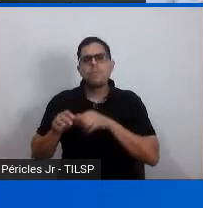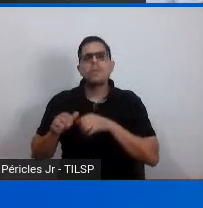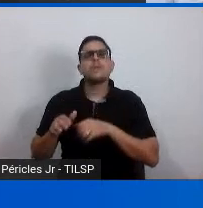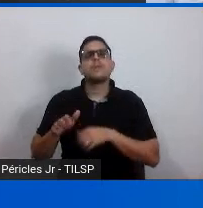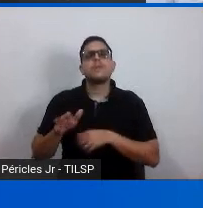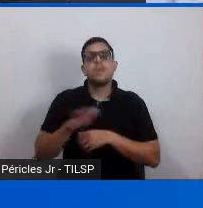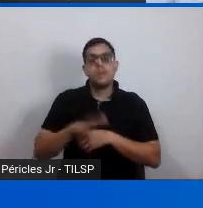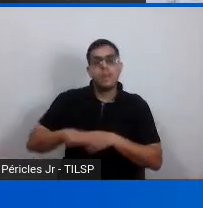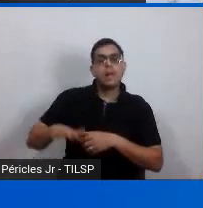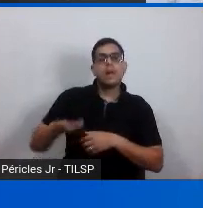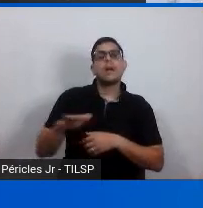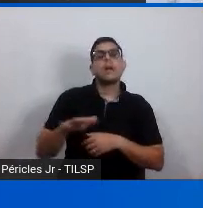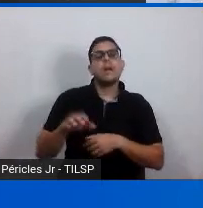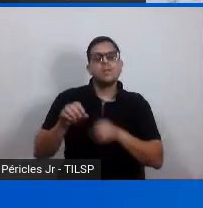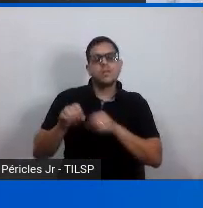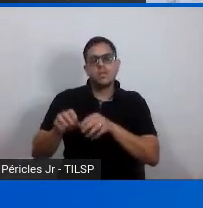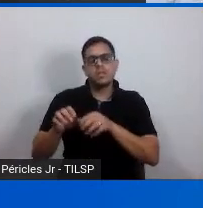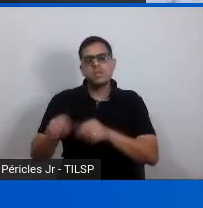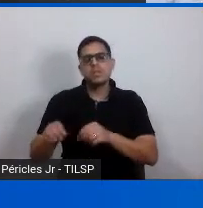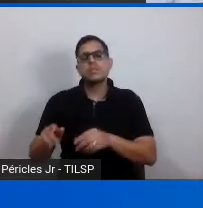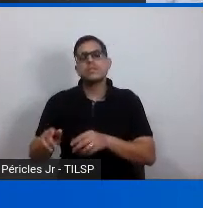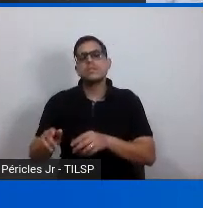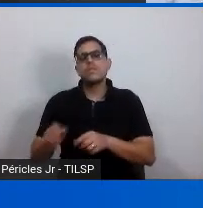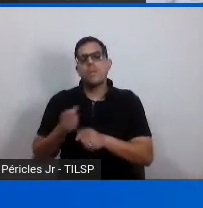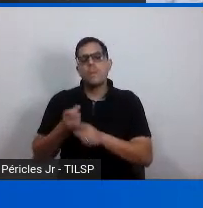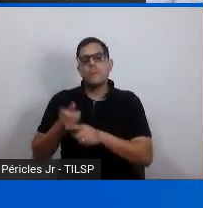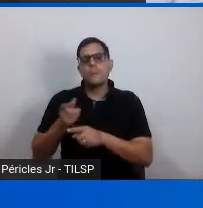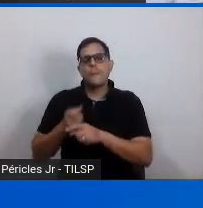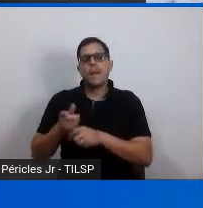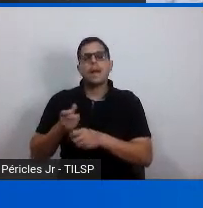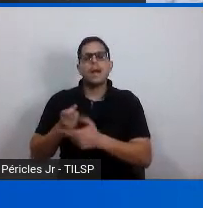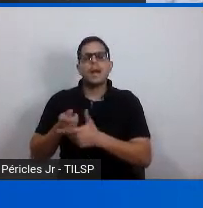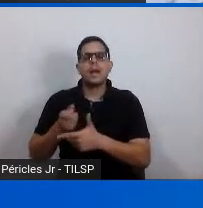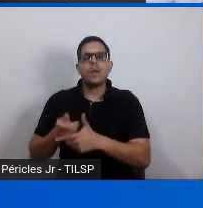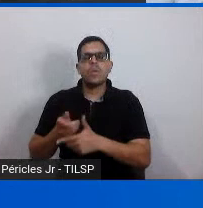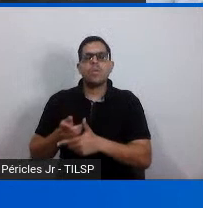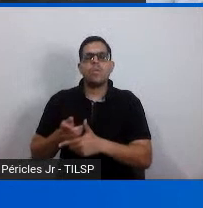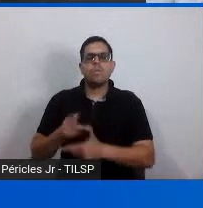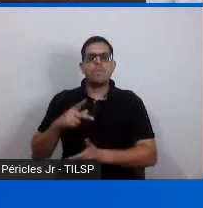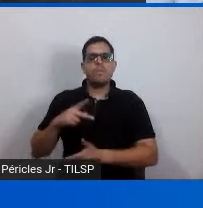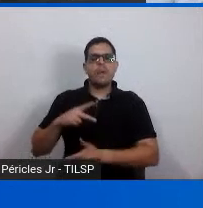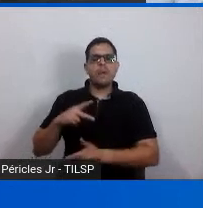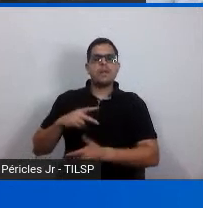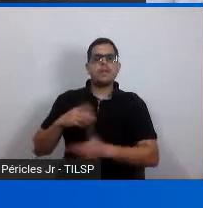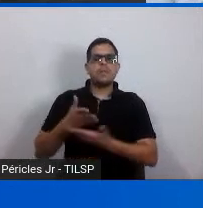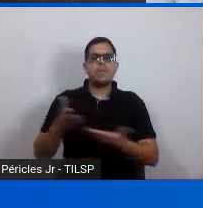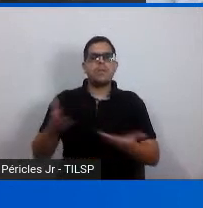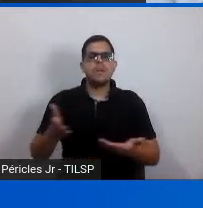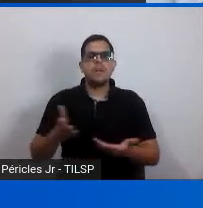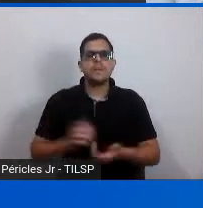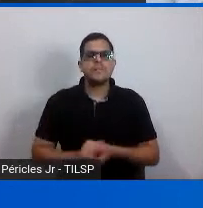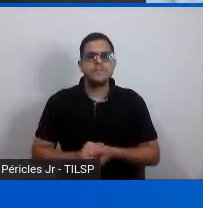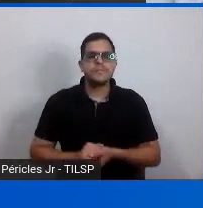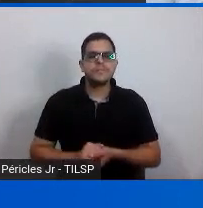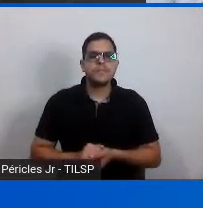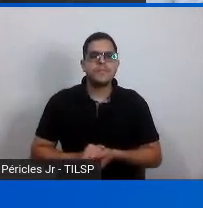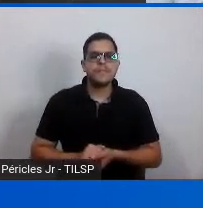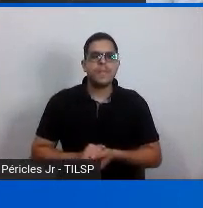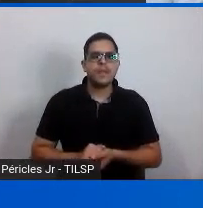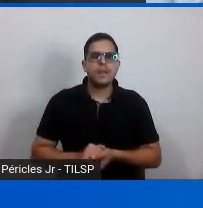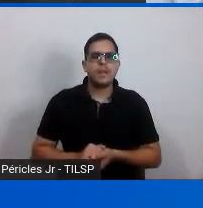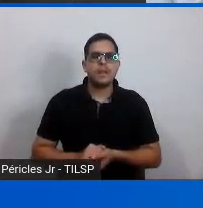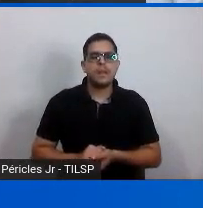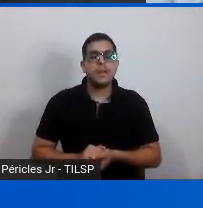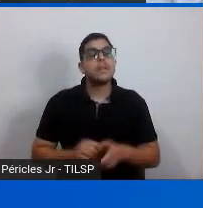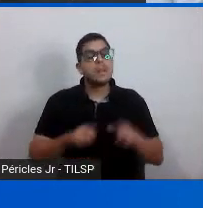que essa minha fala e essa experiência dessa da Educação a Distância e nas possibilidades do letramento